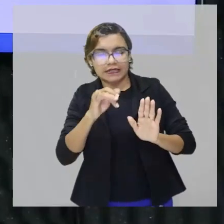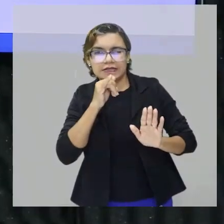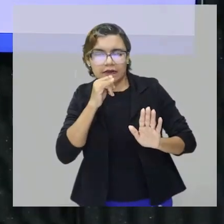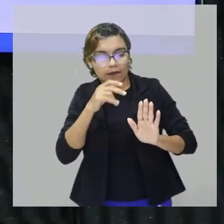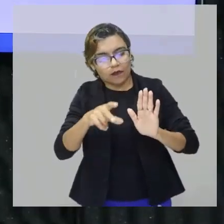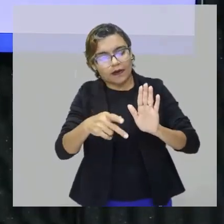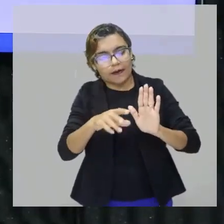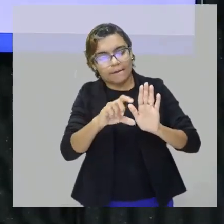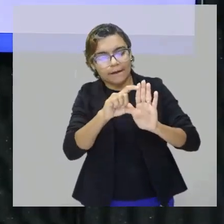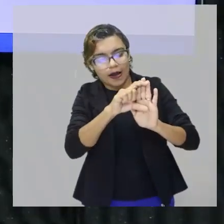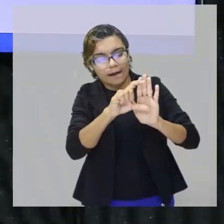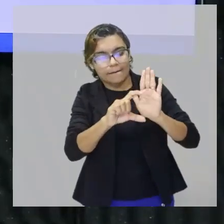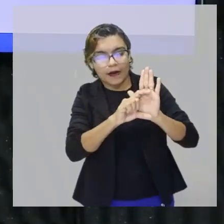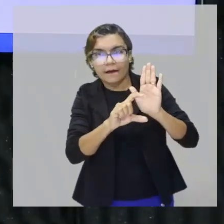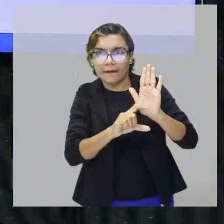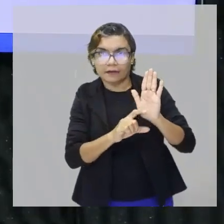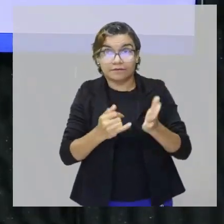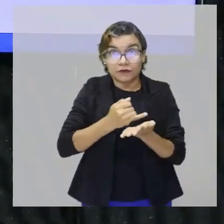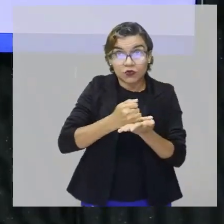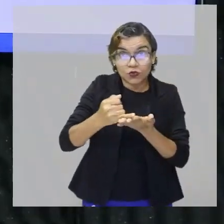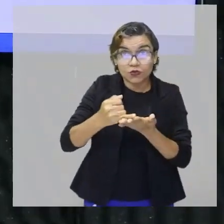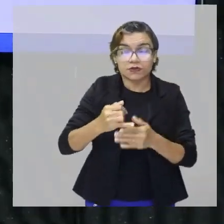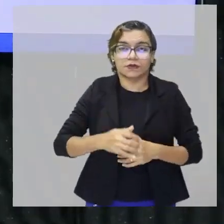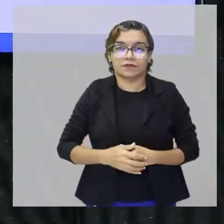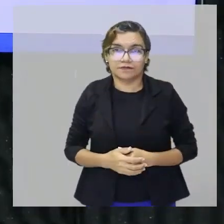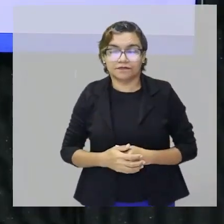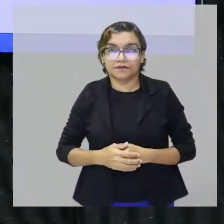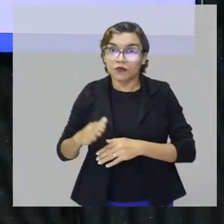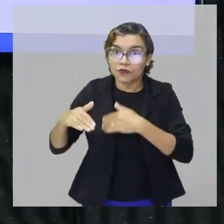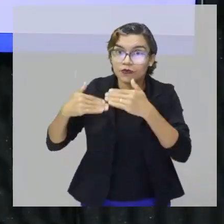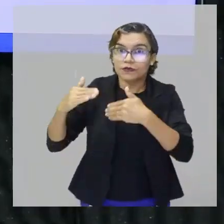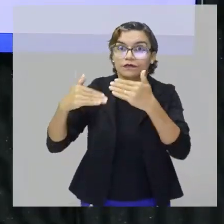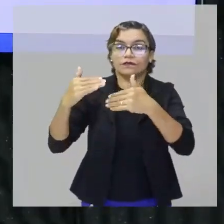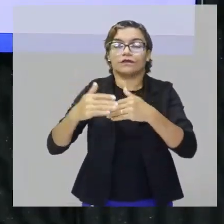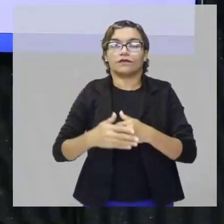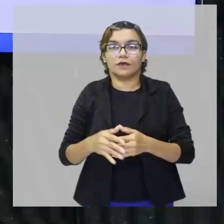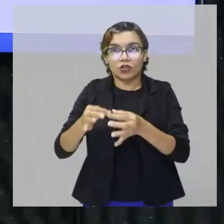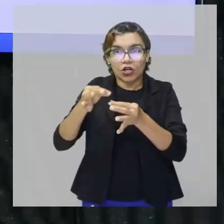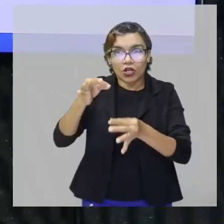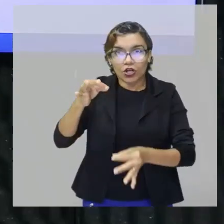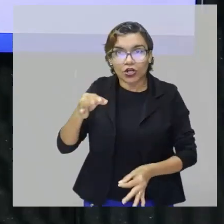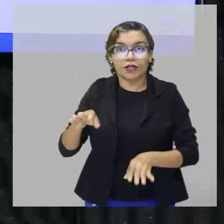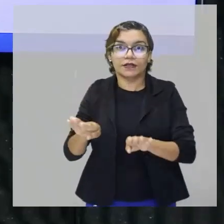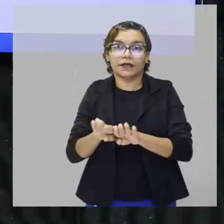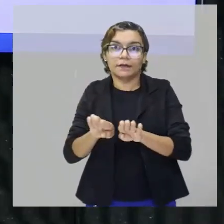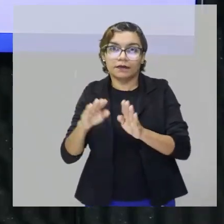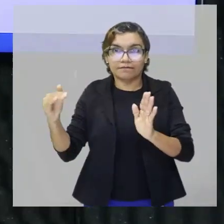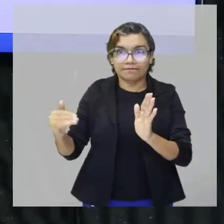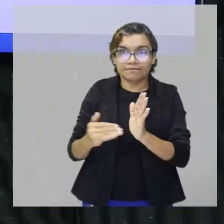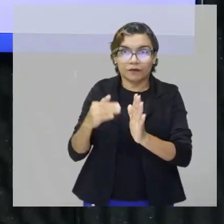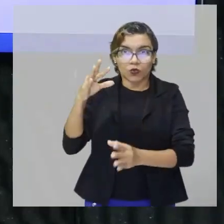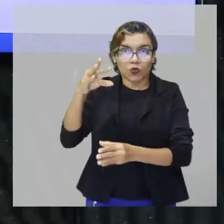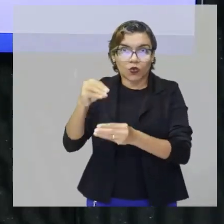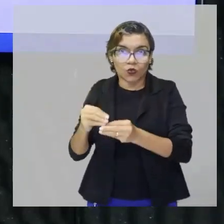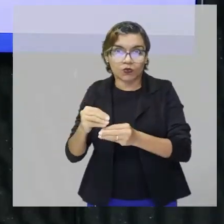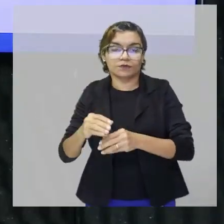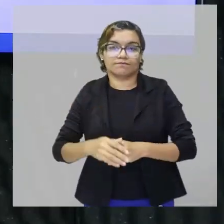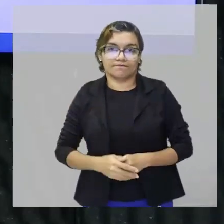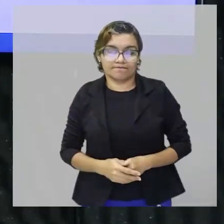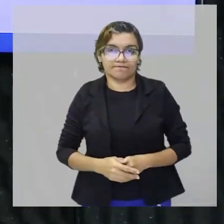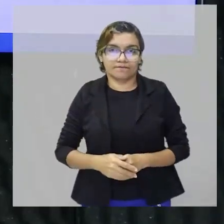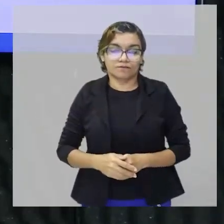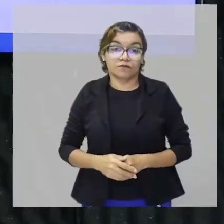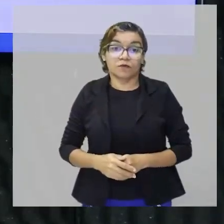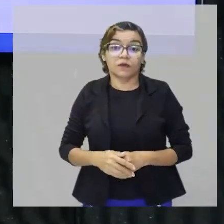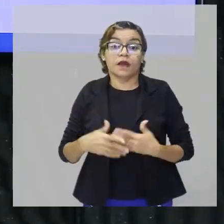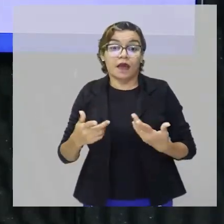Quais seriam essas partes? A introdução, o desenvolvimento e a conclusão. É importante que essas três partes